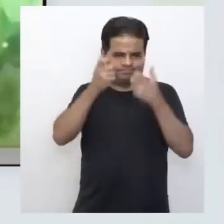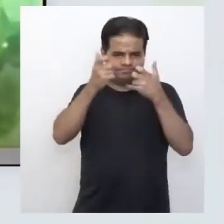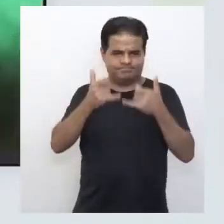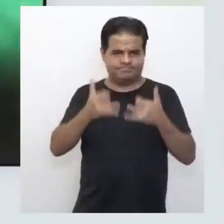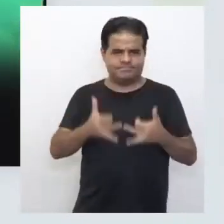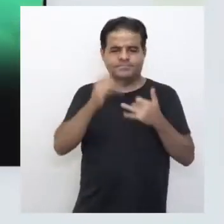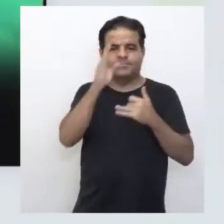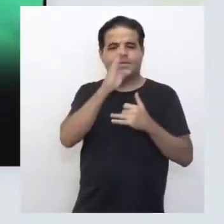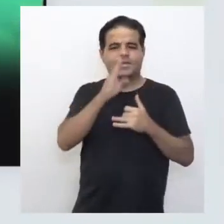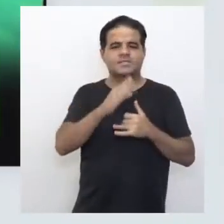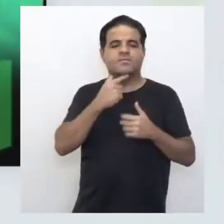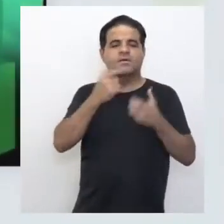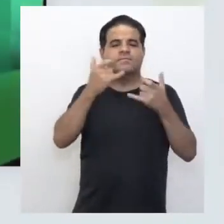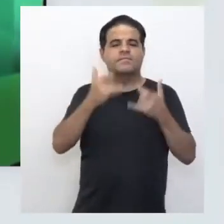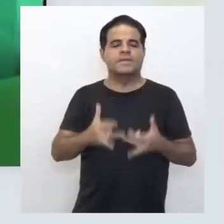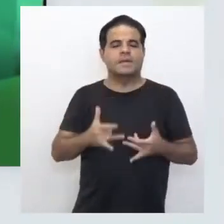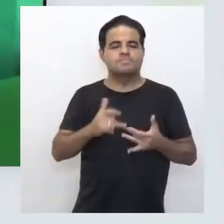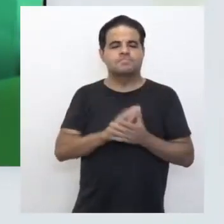explica.